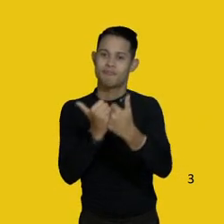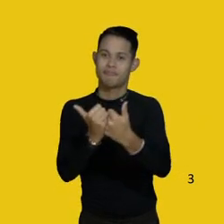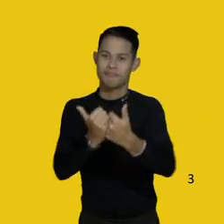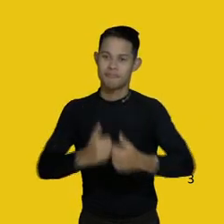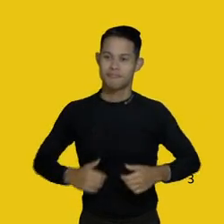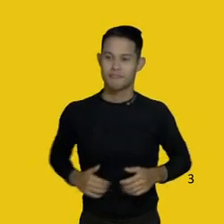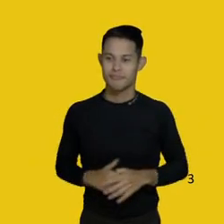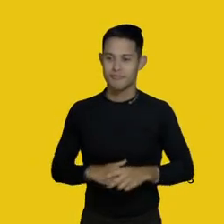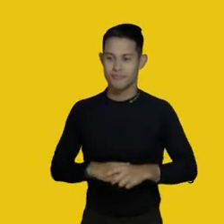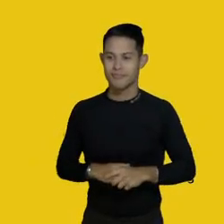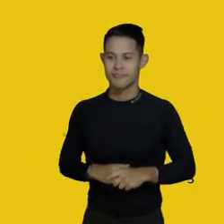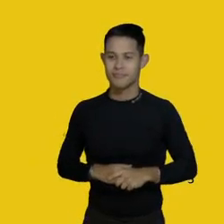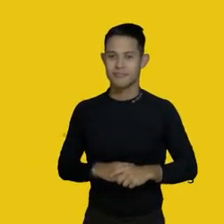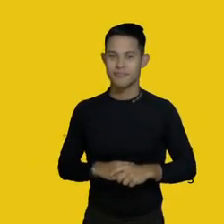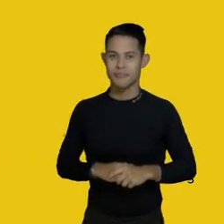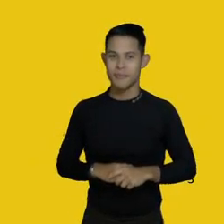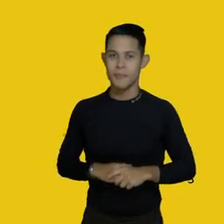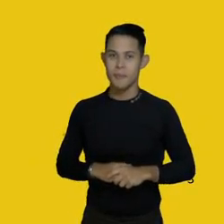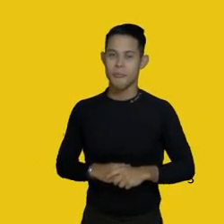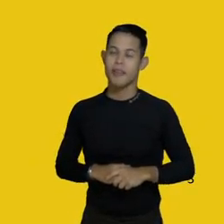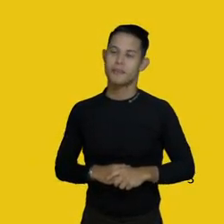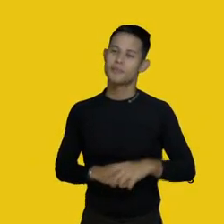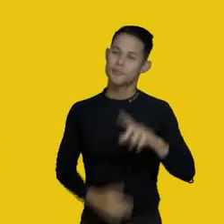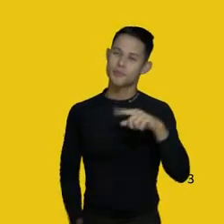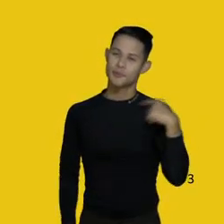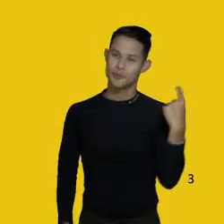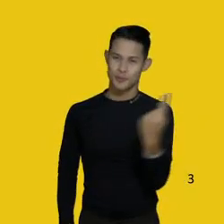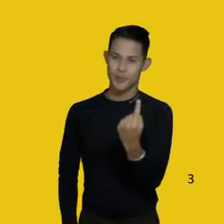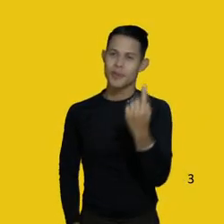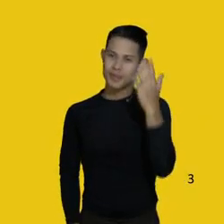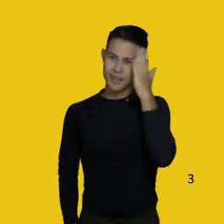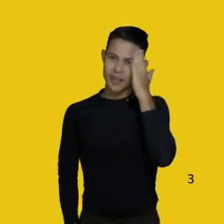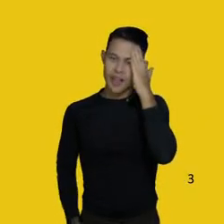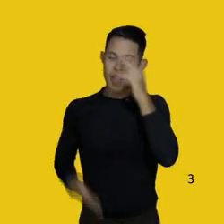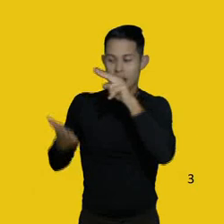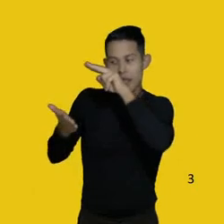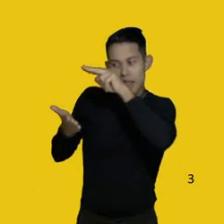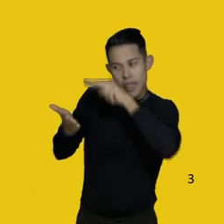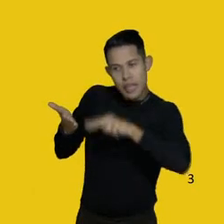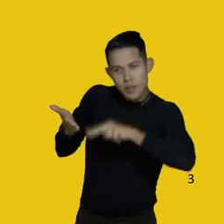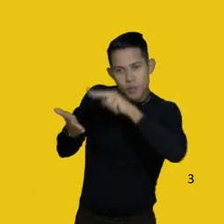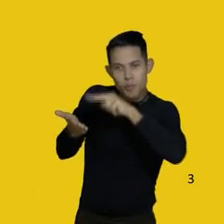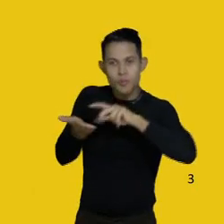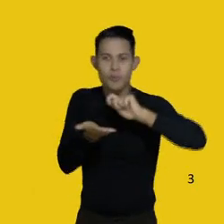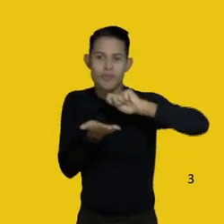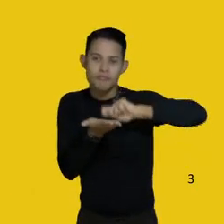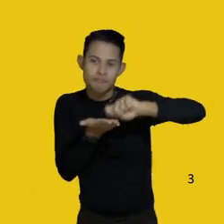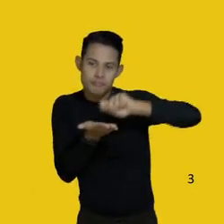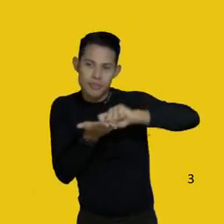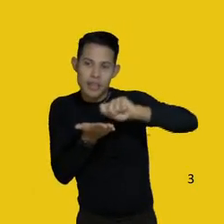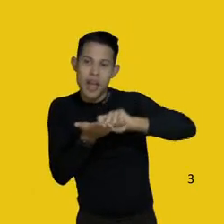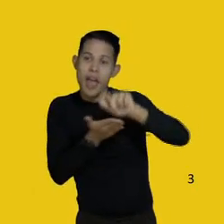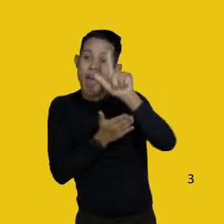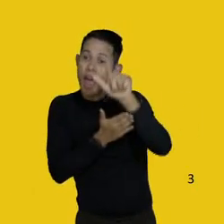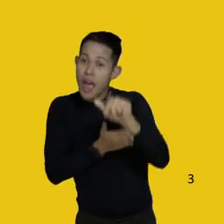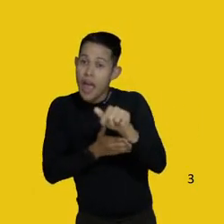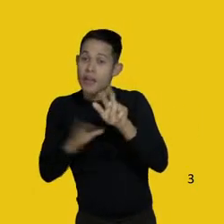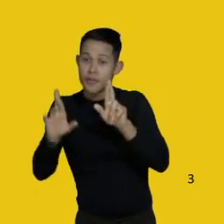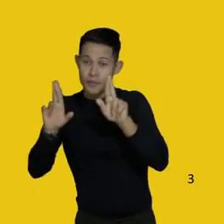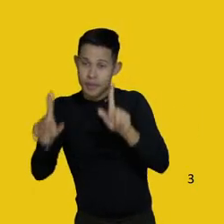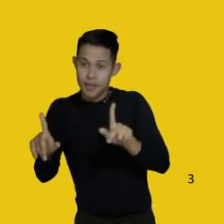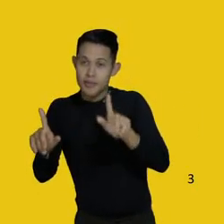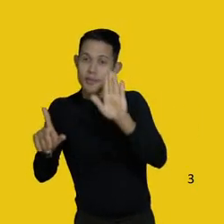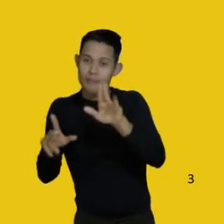bastante e a gente sabe né que elas a leitura escrita mesmo sendo atividades diferentes elas são muito